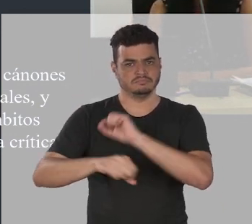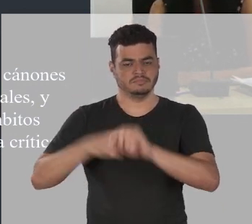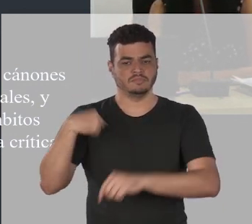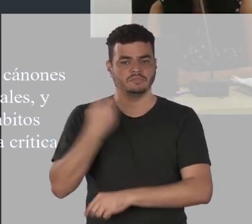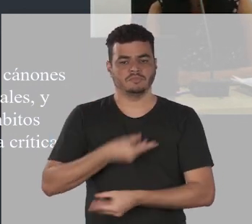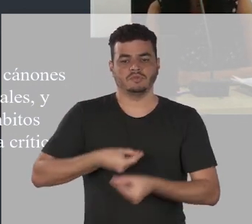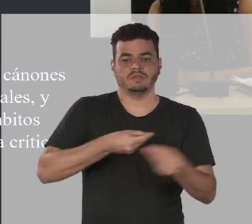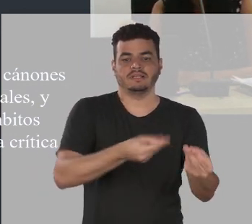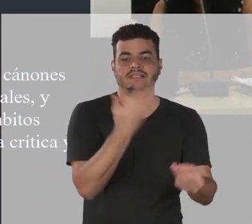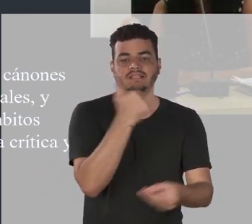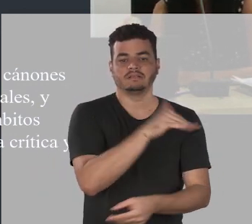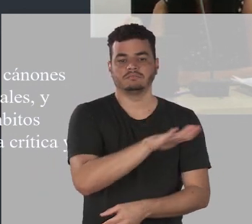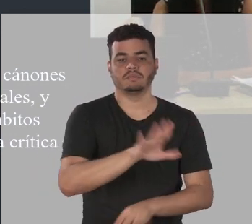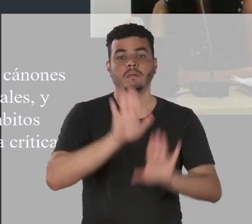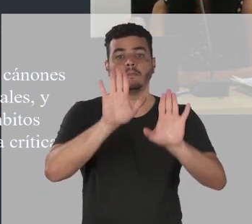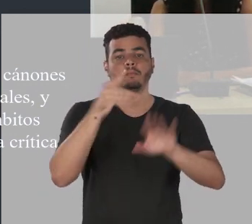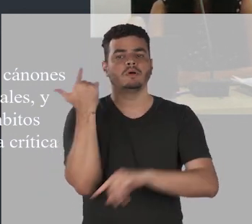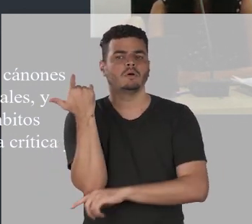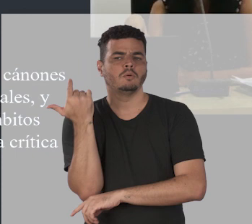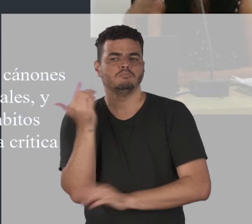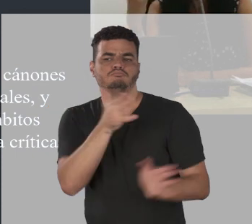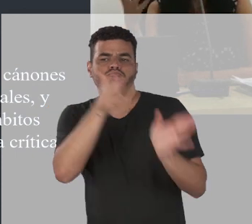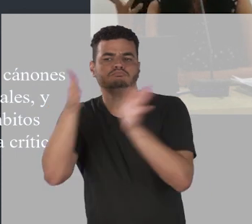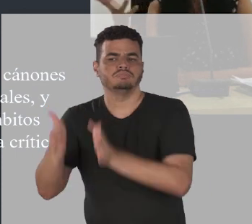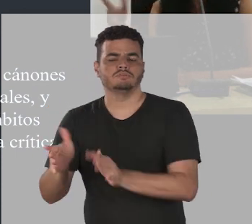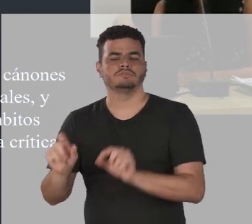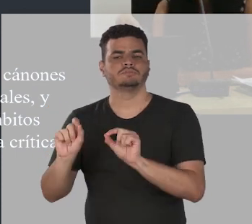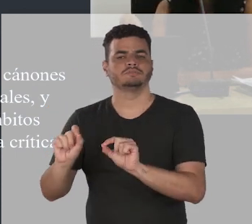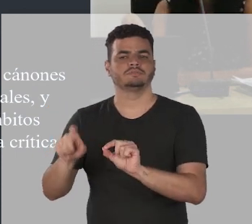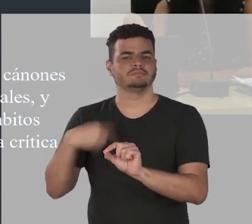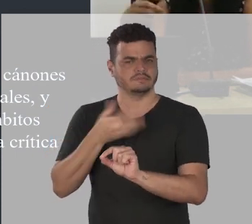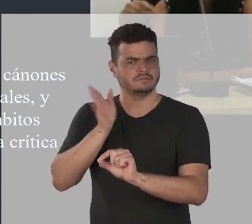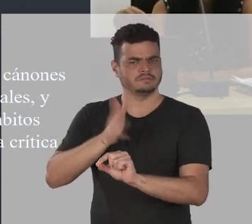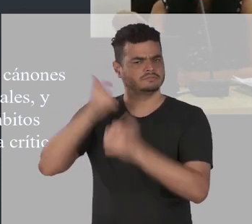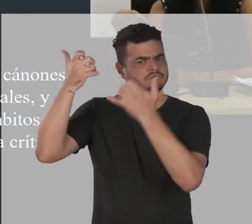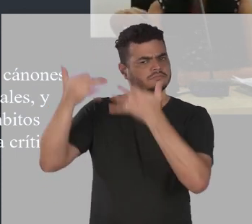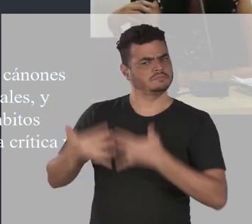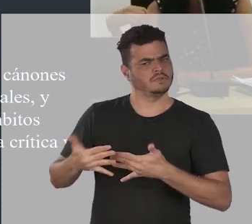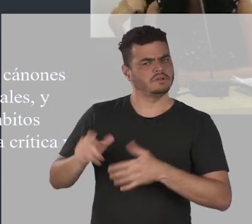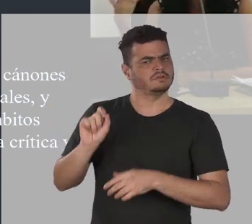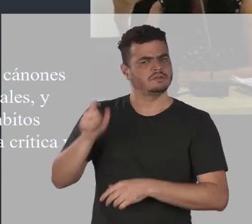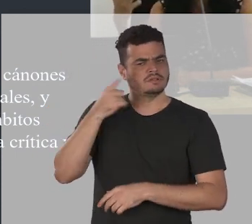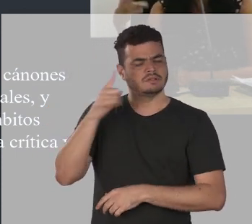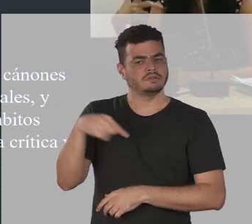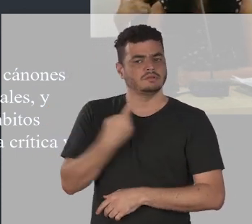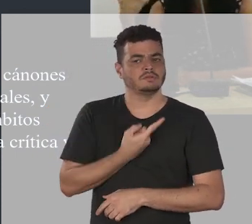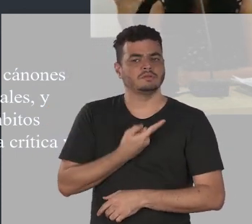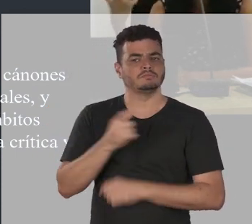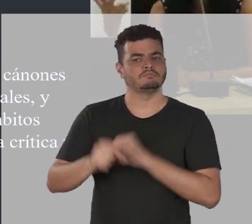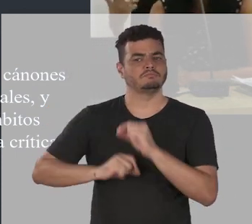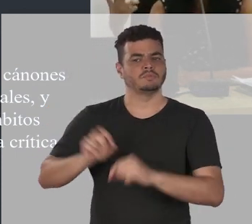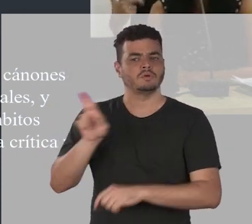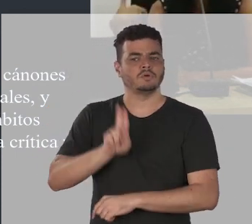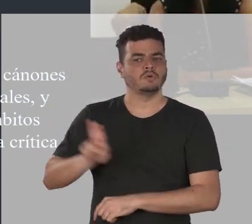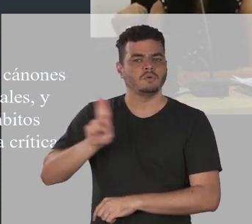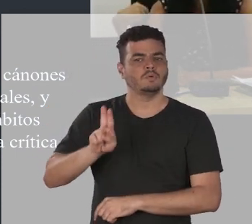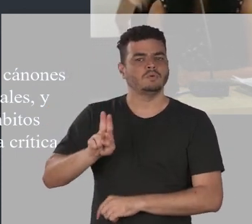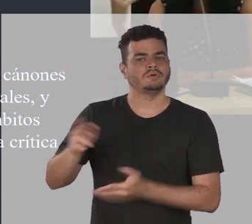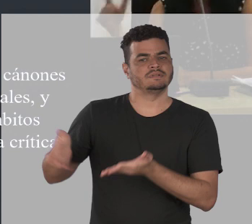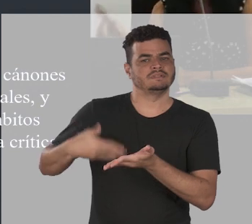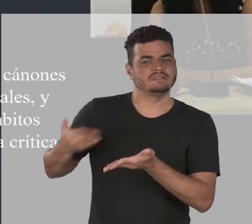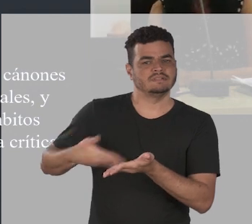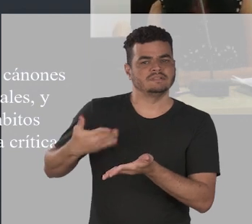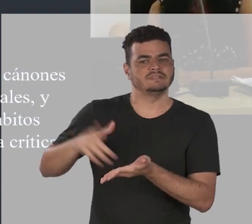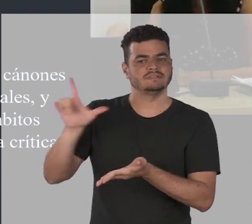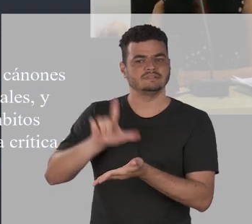textos, que se tem dado às crianças. Por outro lado, essa função, esta de que já falamos, da utilidade ética